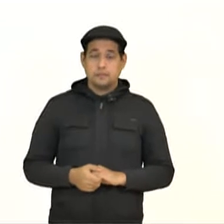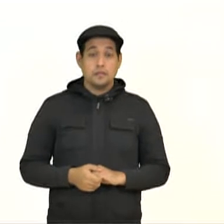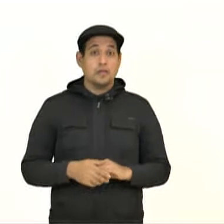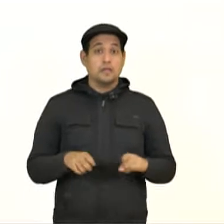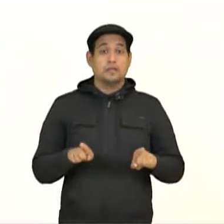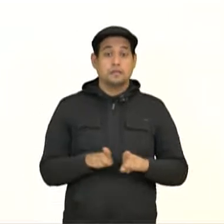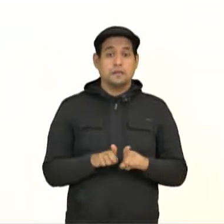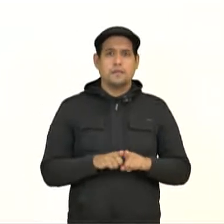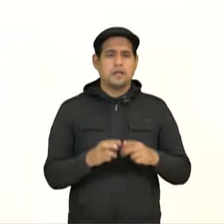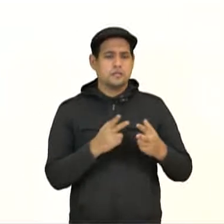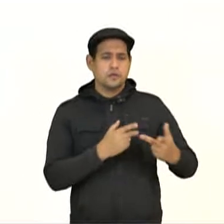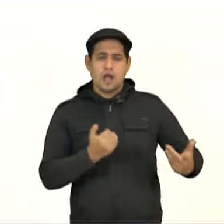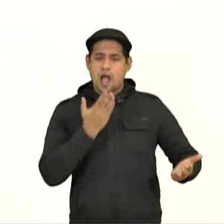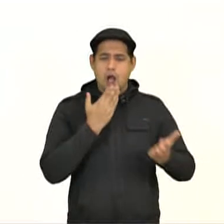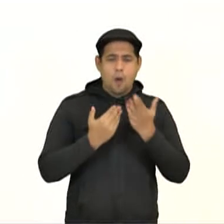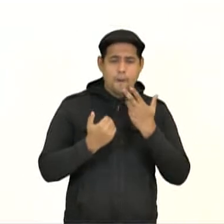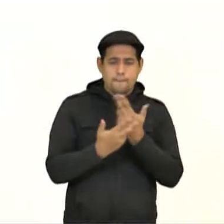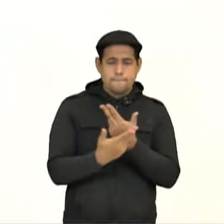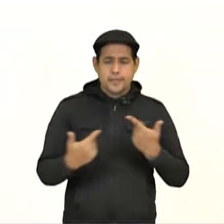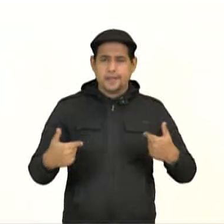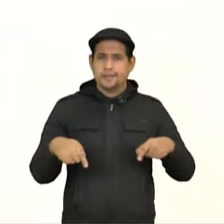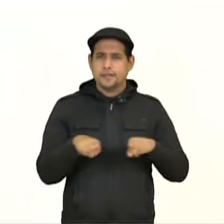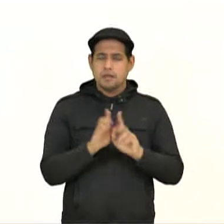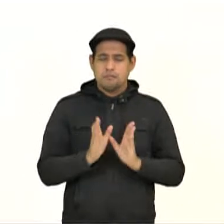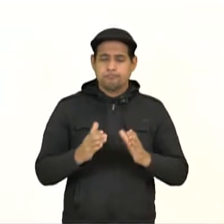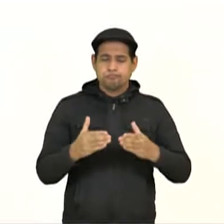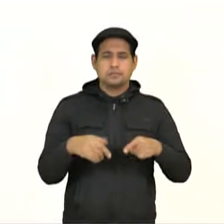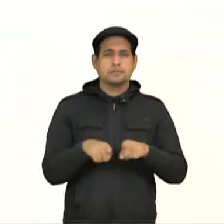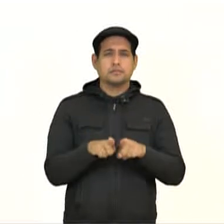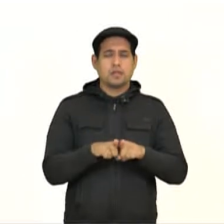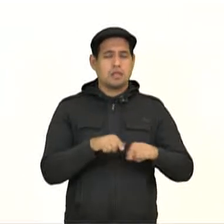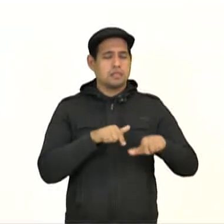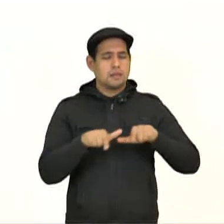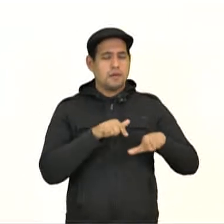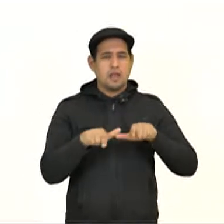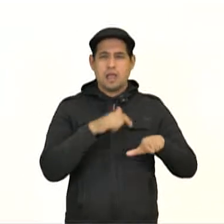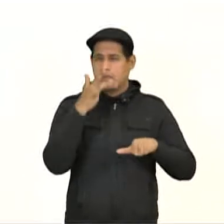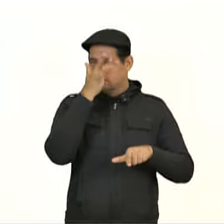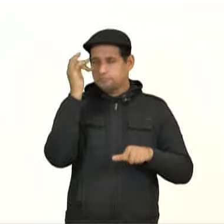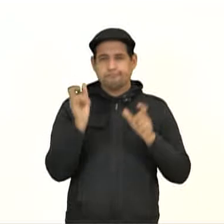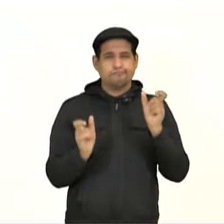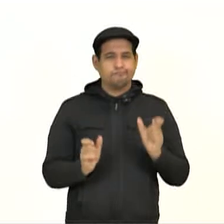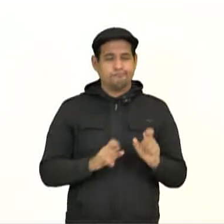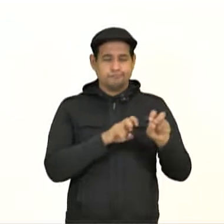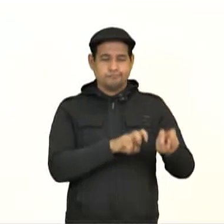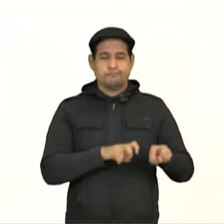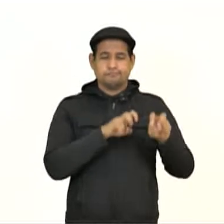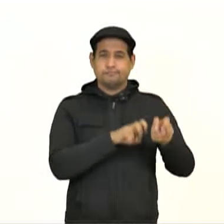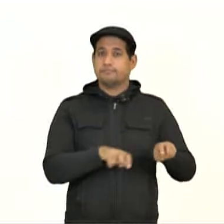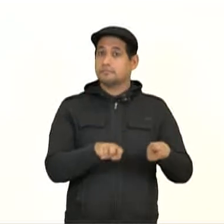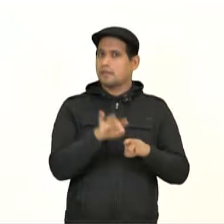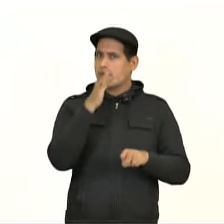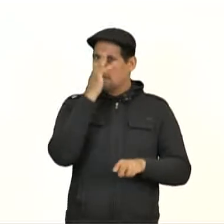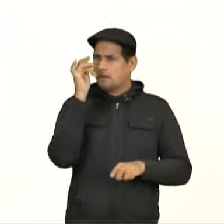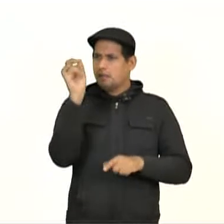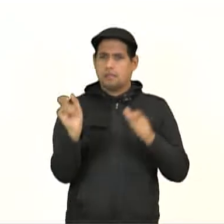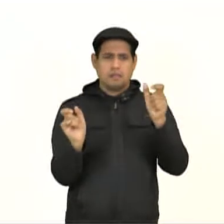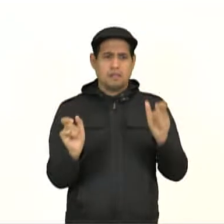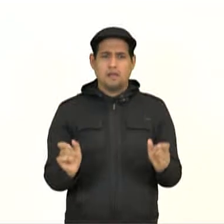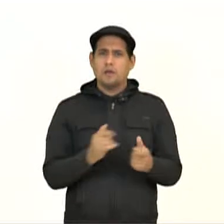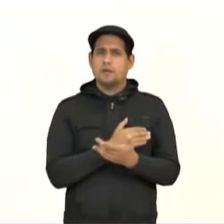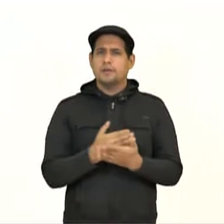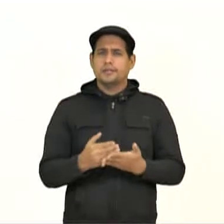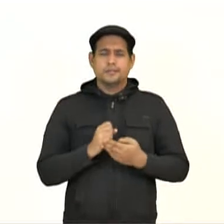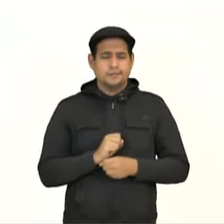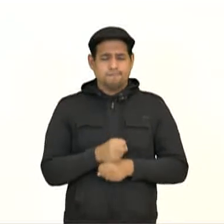Aumento das ofertas de alimento, menor necessidade de trabalhadores na produção agrícola, as pessoas passaram a